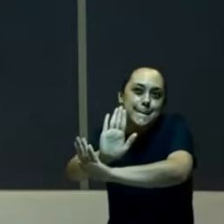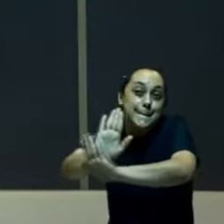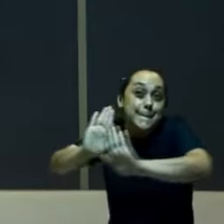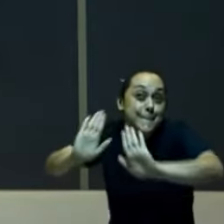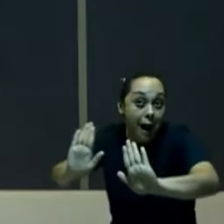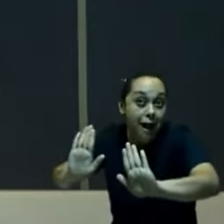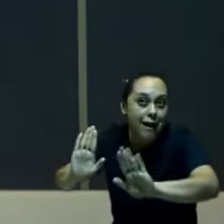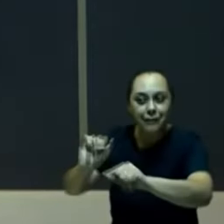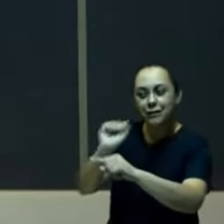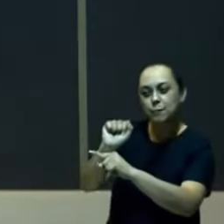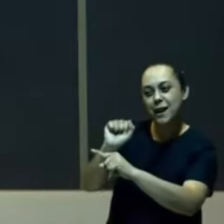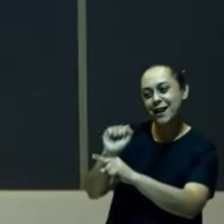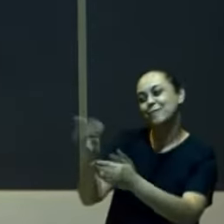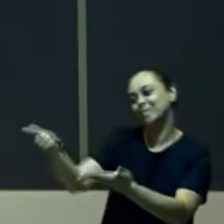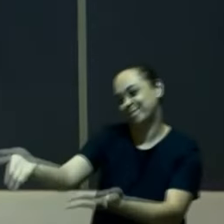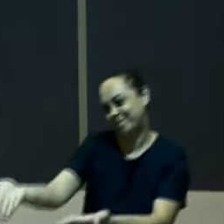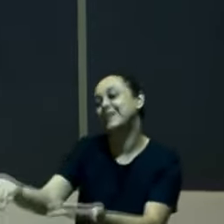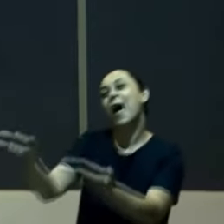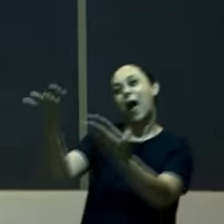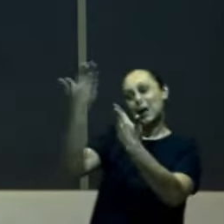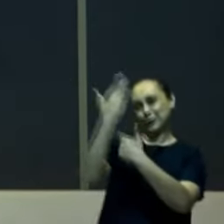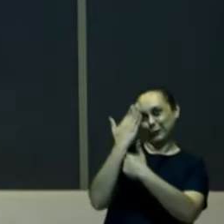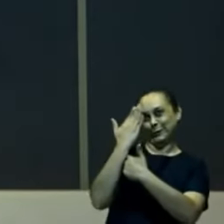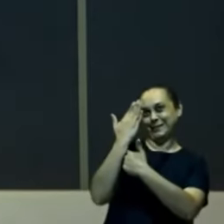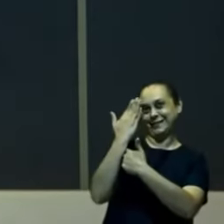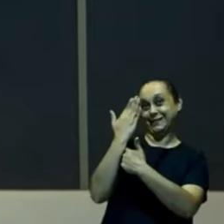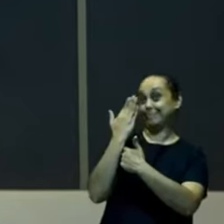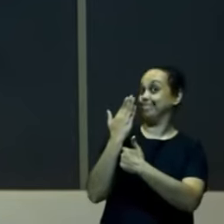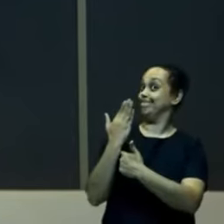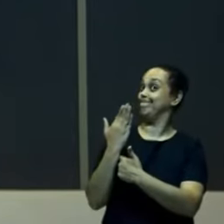Ser generoso é compartilhar.